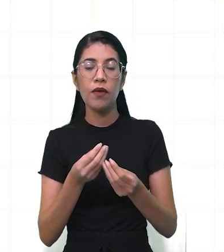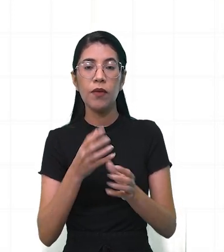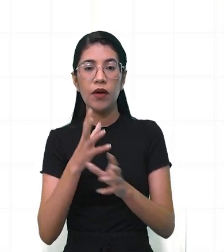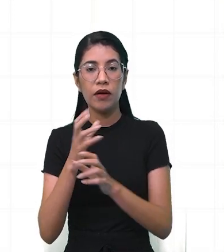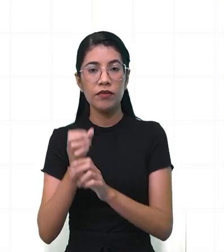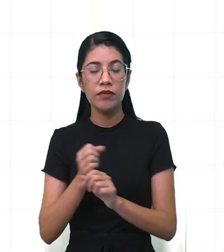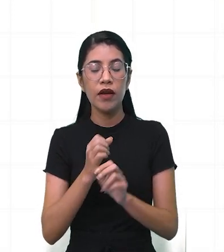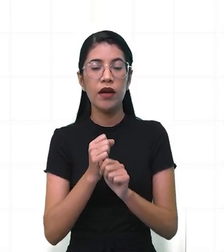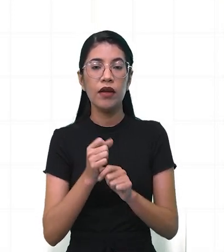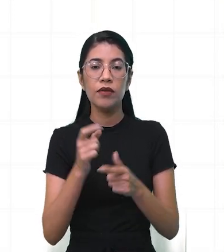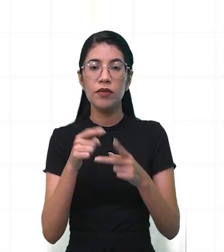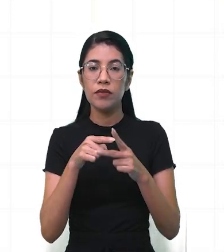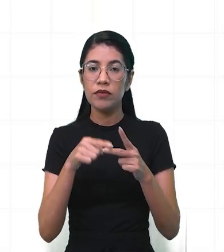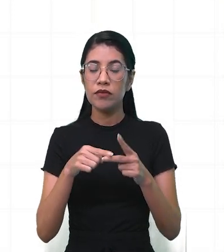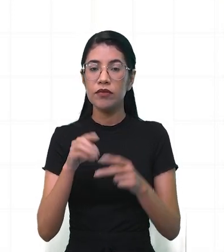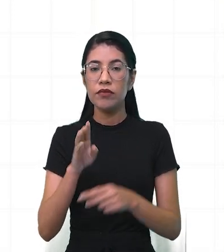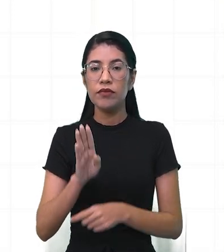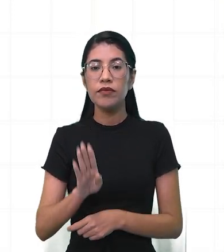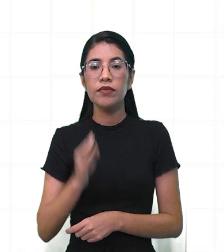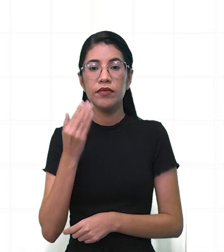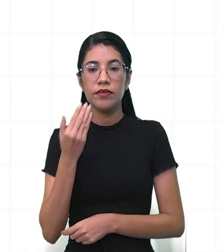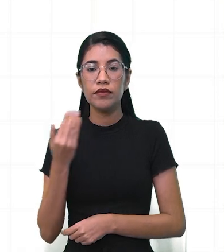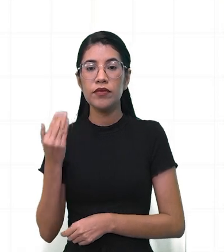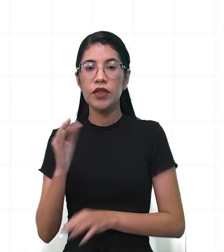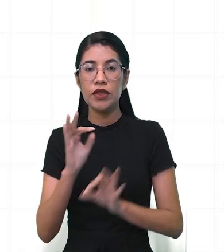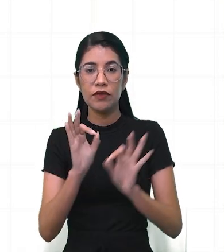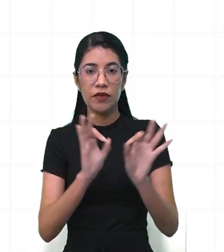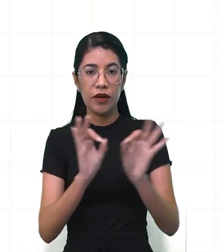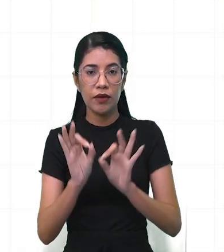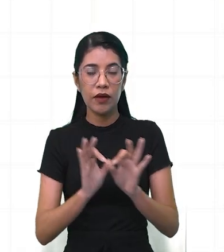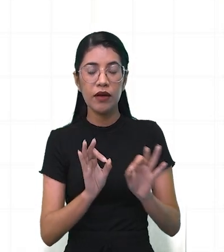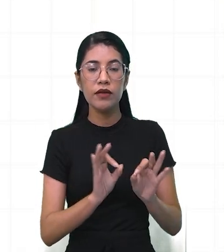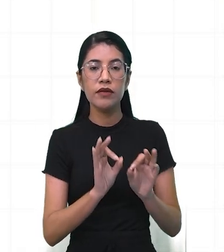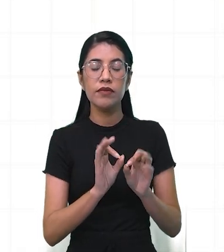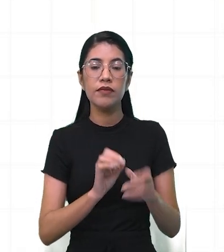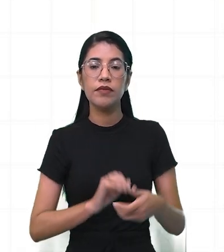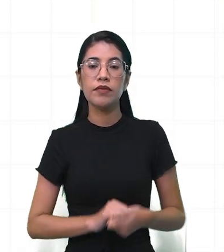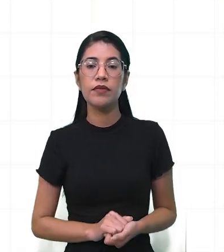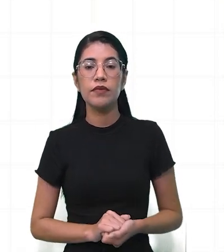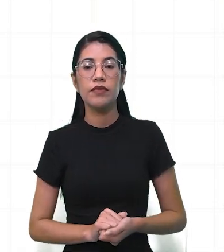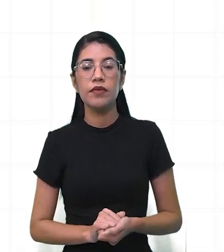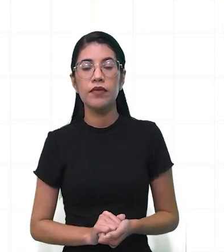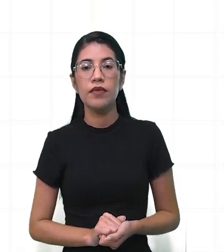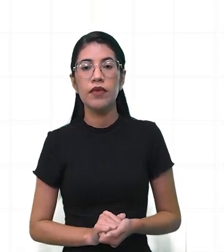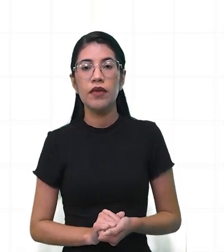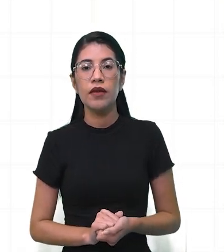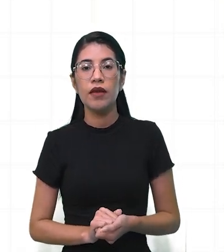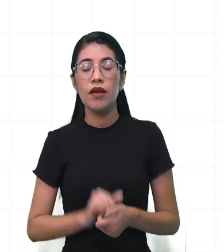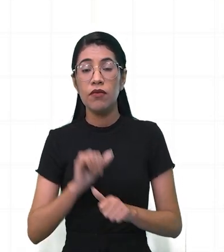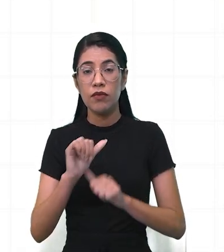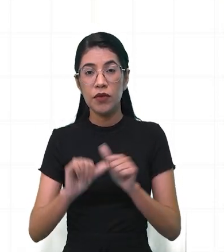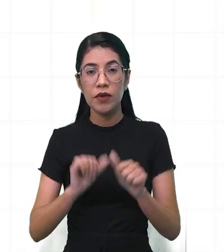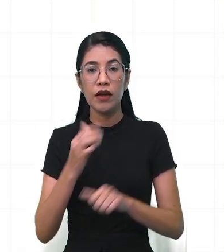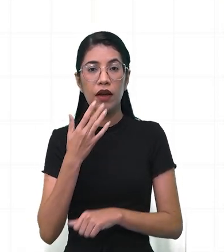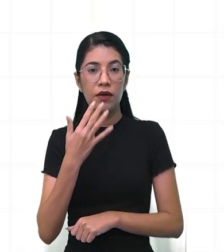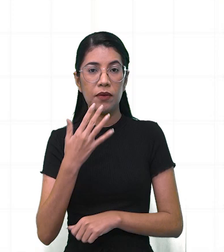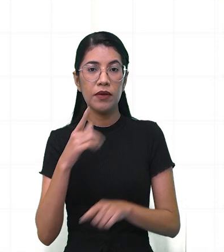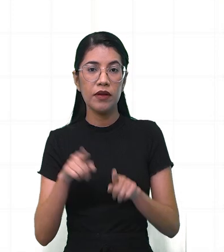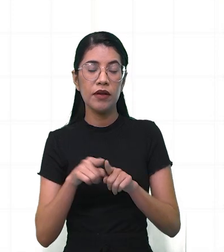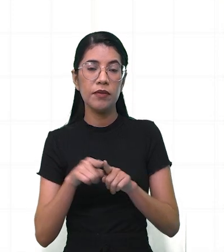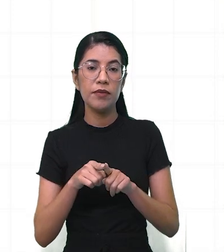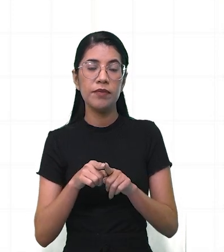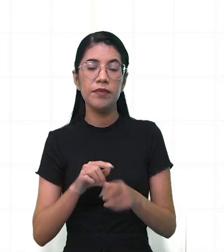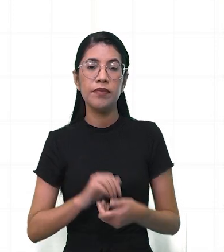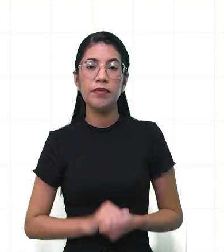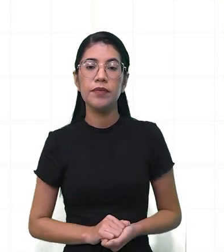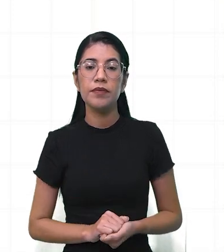ângulo B. Tá certo? Então, vamos colocar aqui. Vou até colocar de outra cor para não confundir aqui com a medida de A que nós já